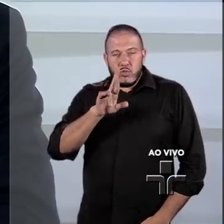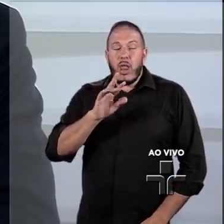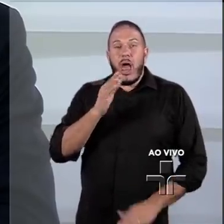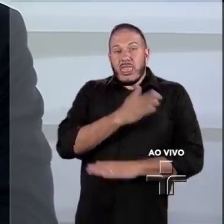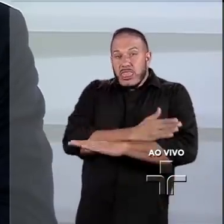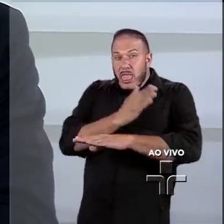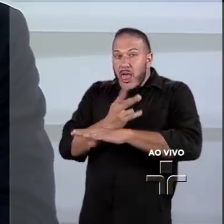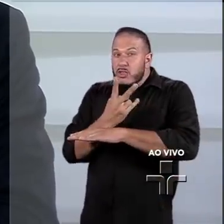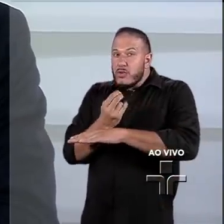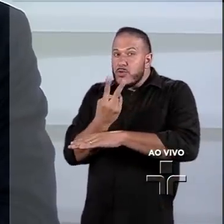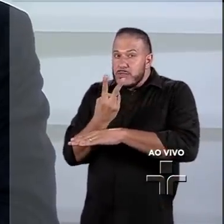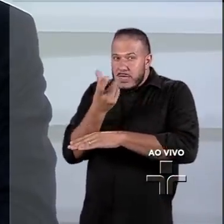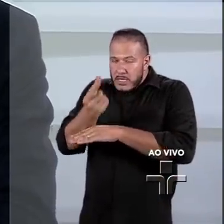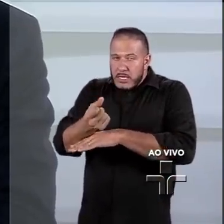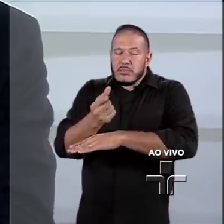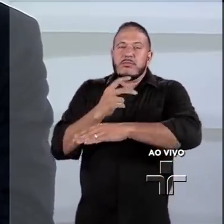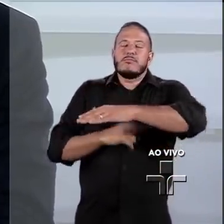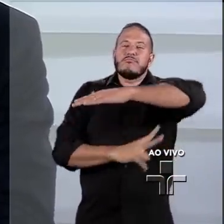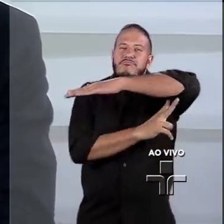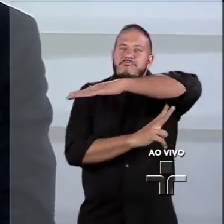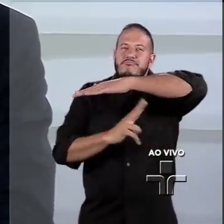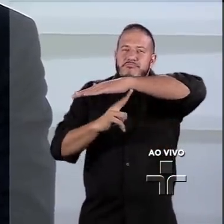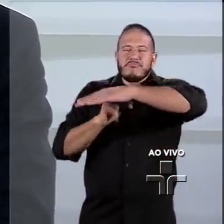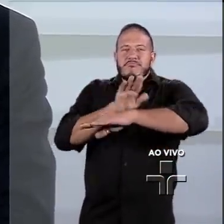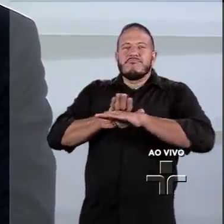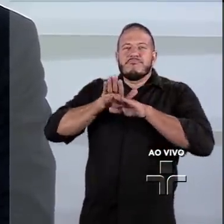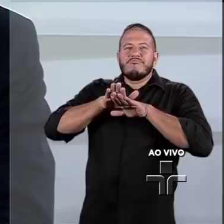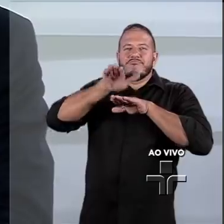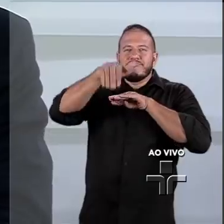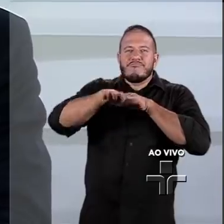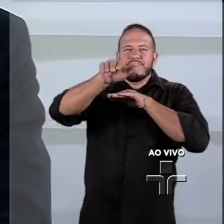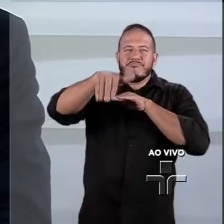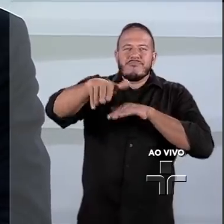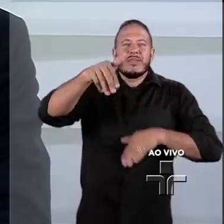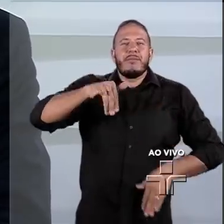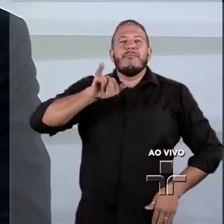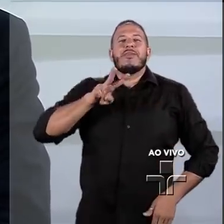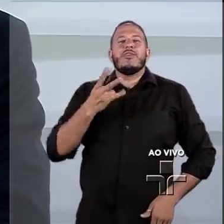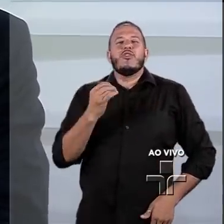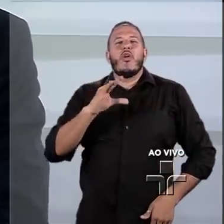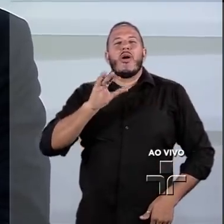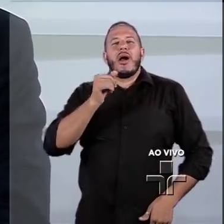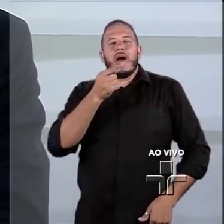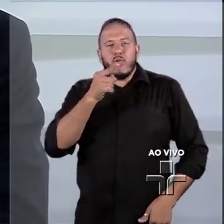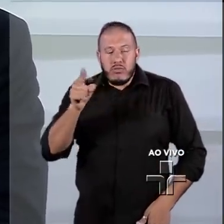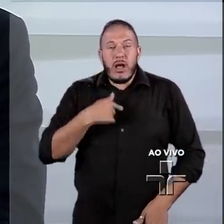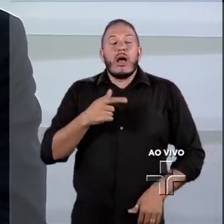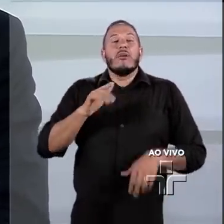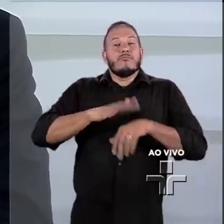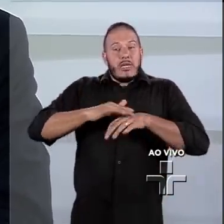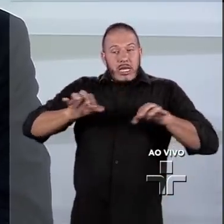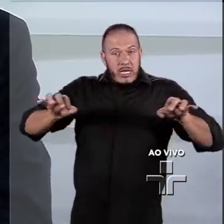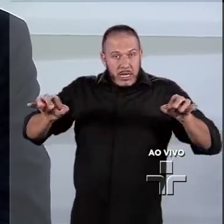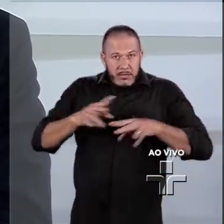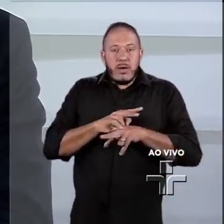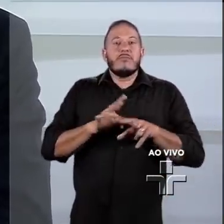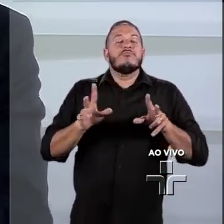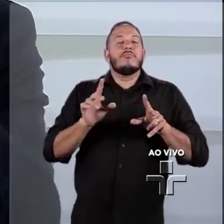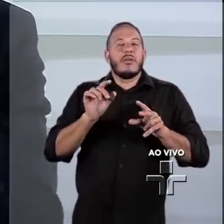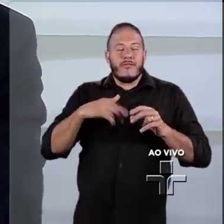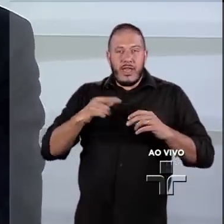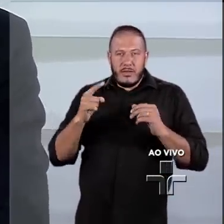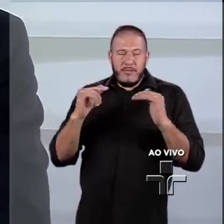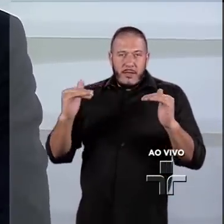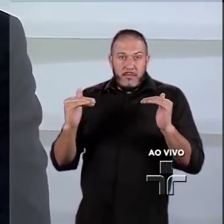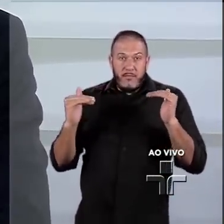vai fechar o Minhocão. E há uma questão em aberto se ele será transformado num parque, num jardim suspenso,